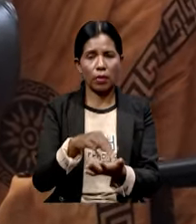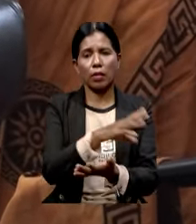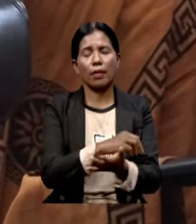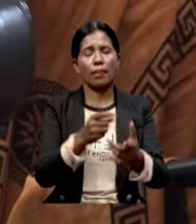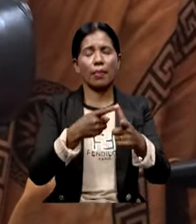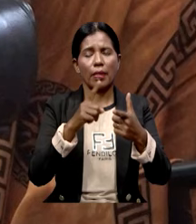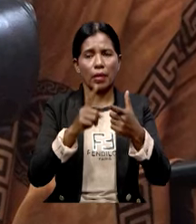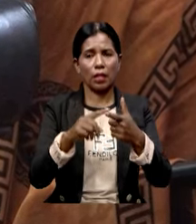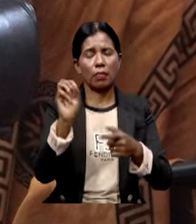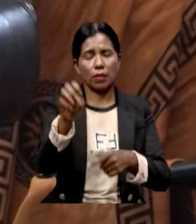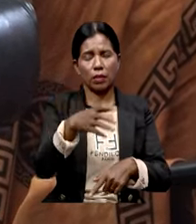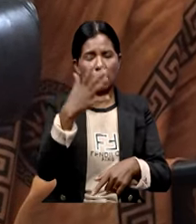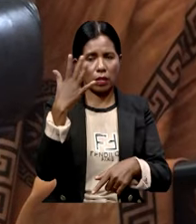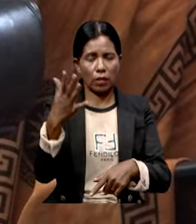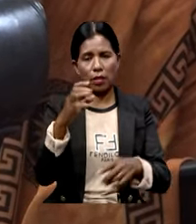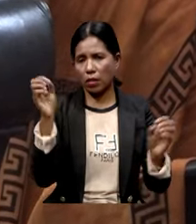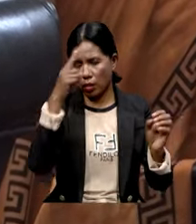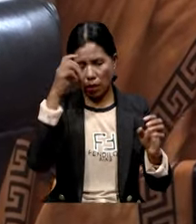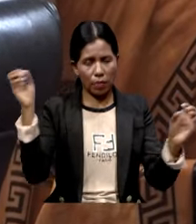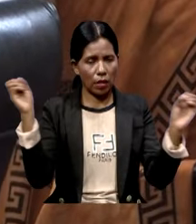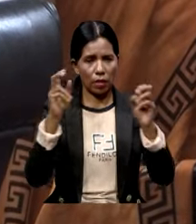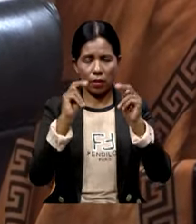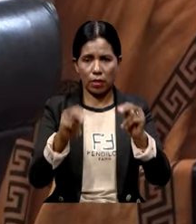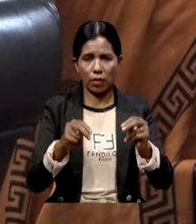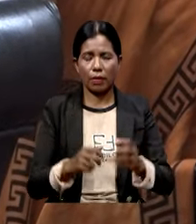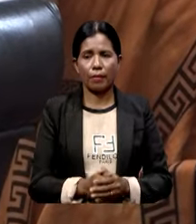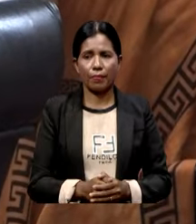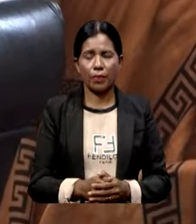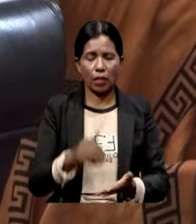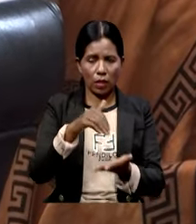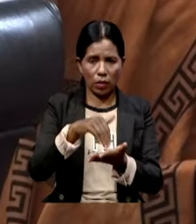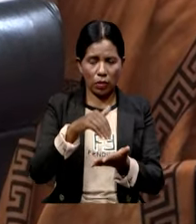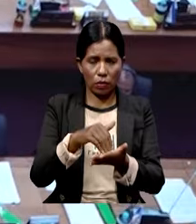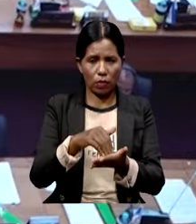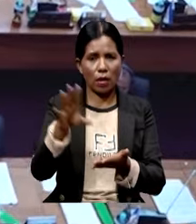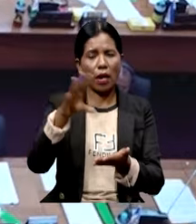inicial tocon são recém lima recém, também lei e necessidade. Estudos comparativos, né?